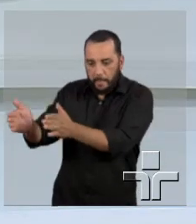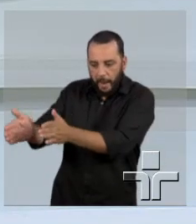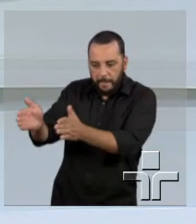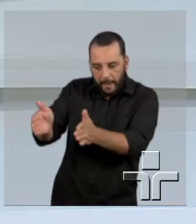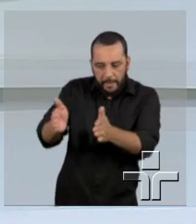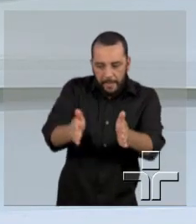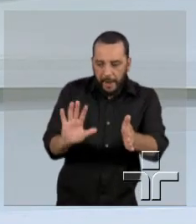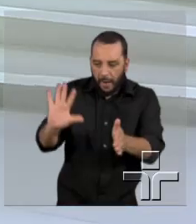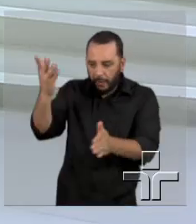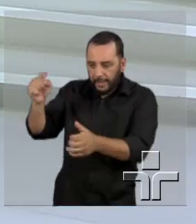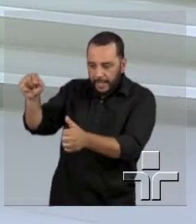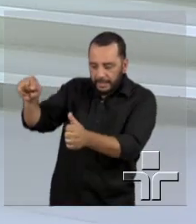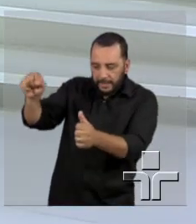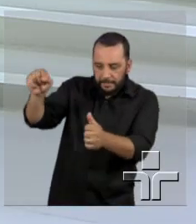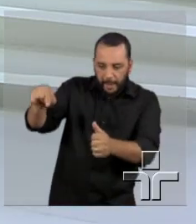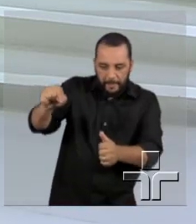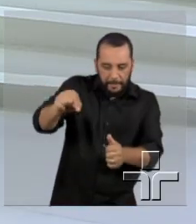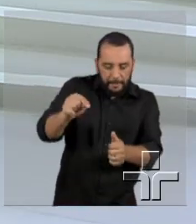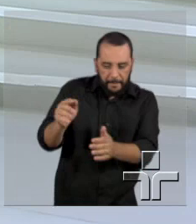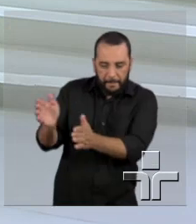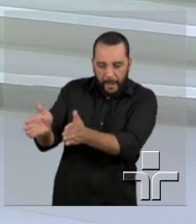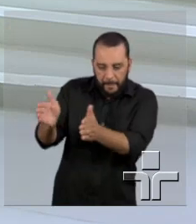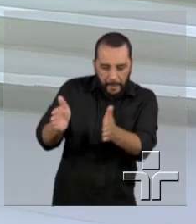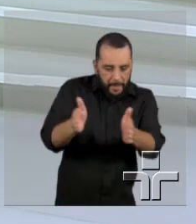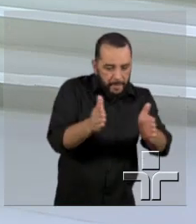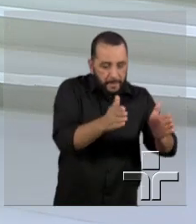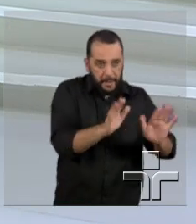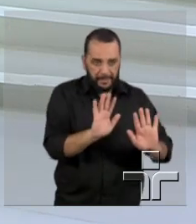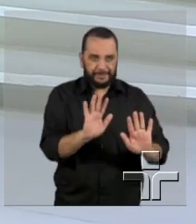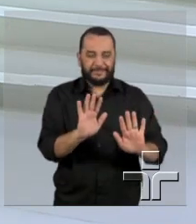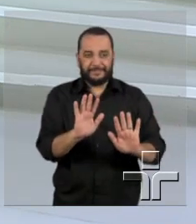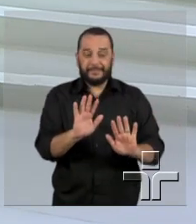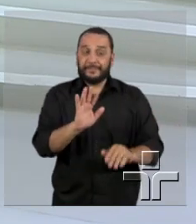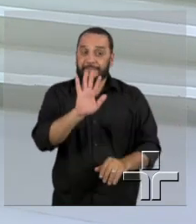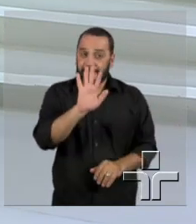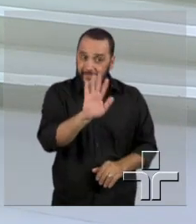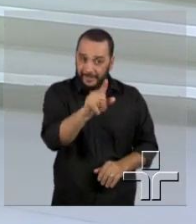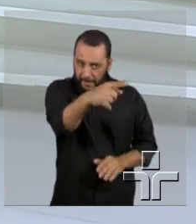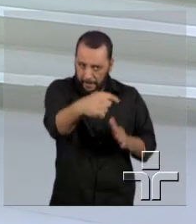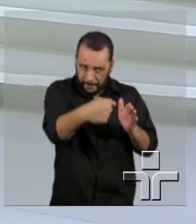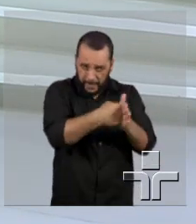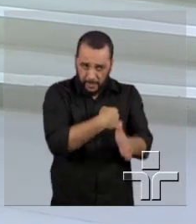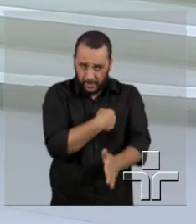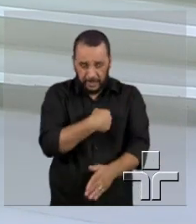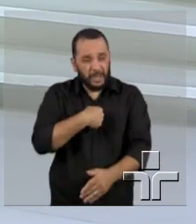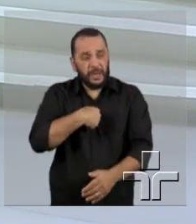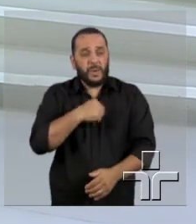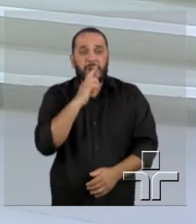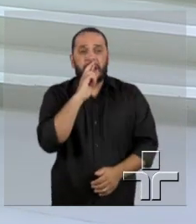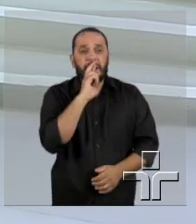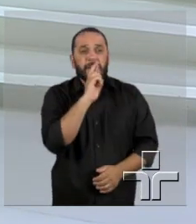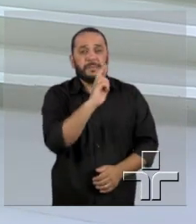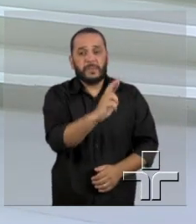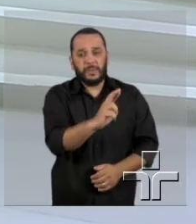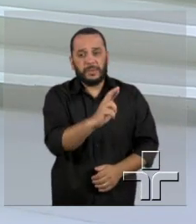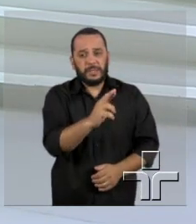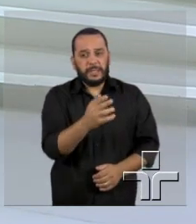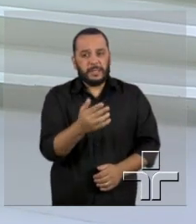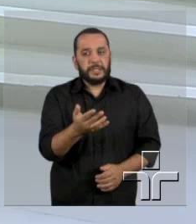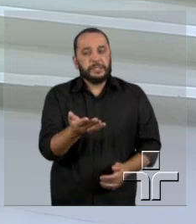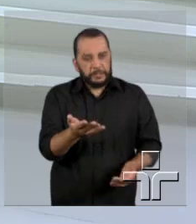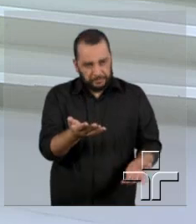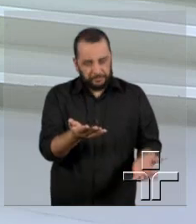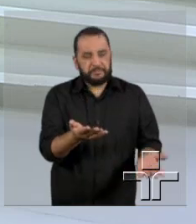Então a sua pergunta me leva a um tipo de resposta que é a seguinte: